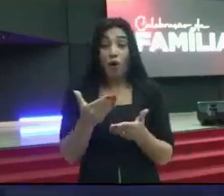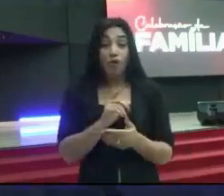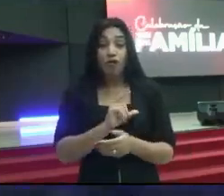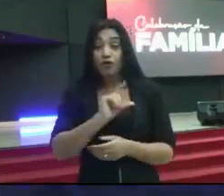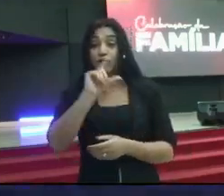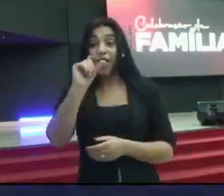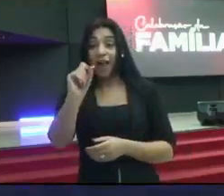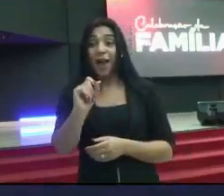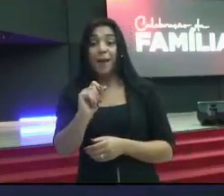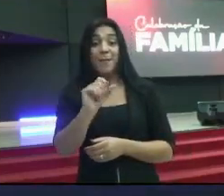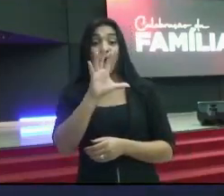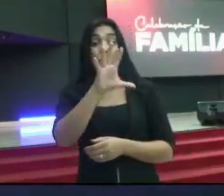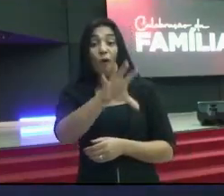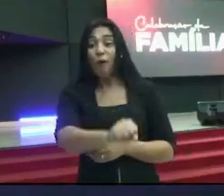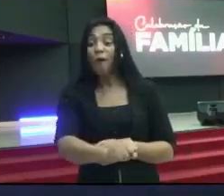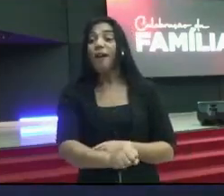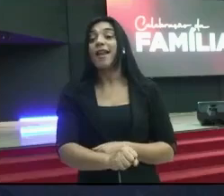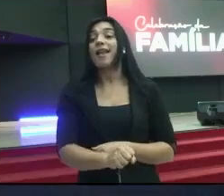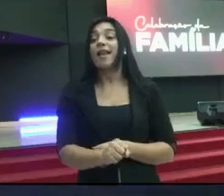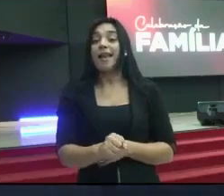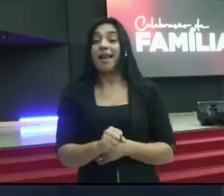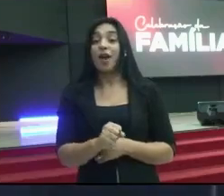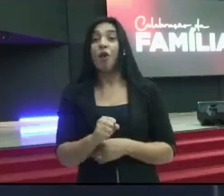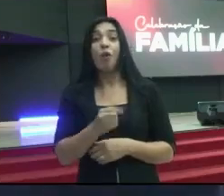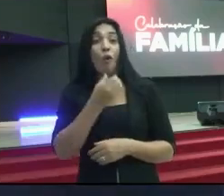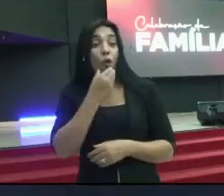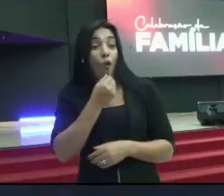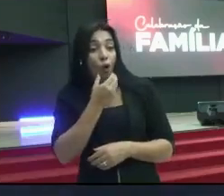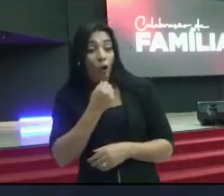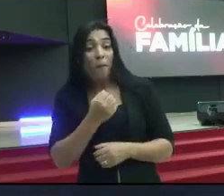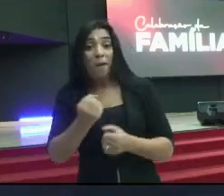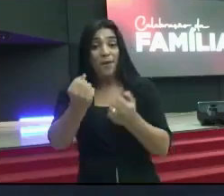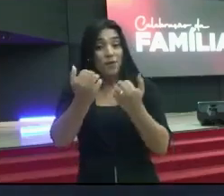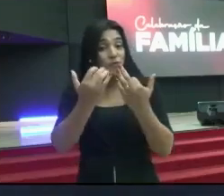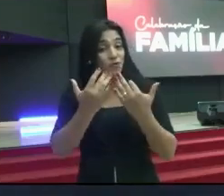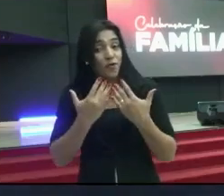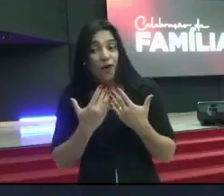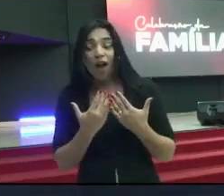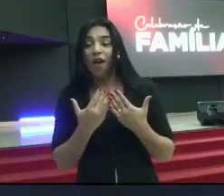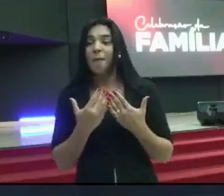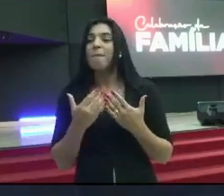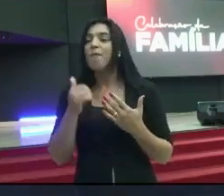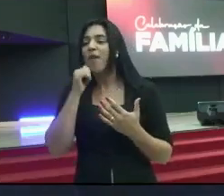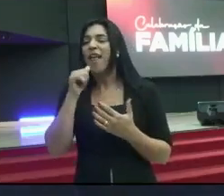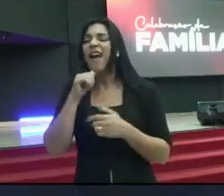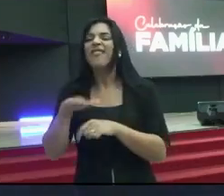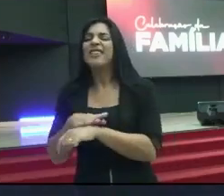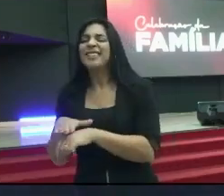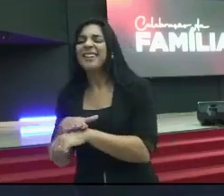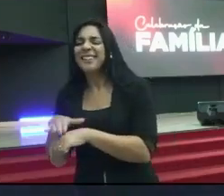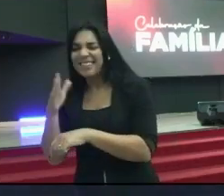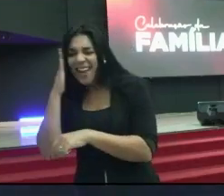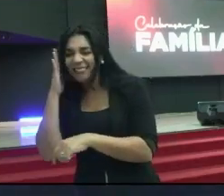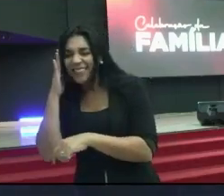colher espigas e um homem me abençoou. Aí, sabe conversa de mulher?